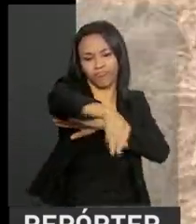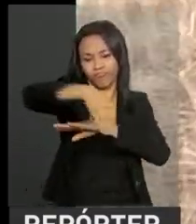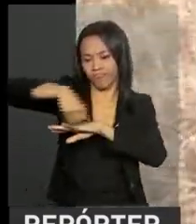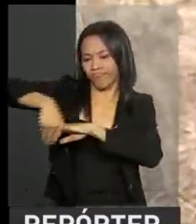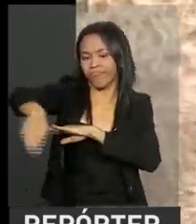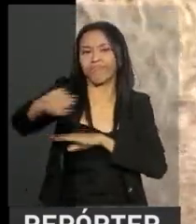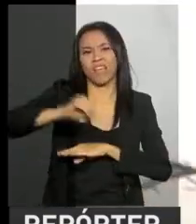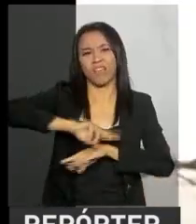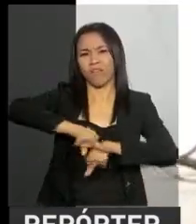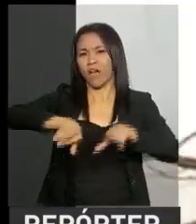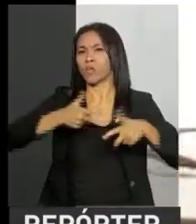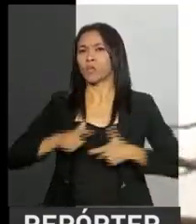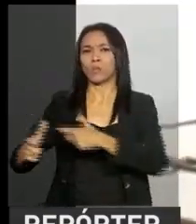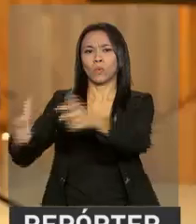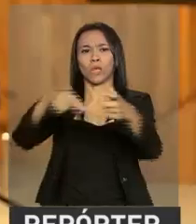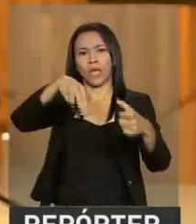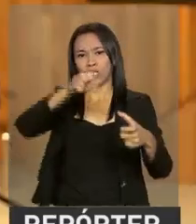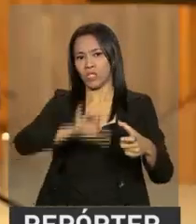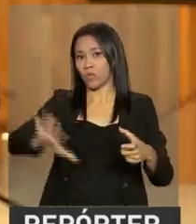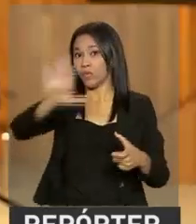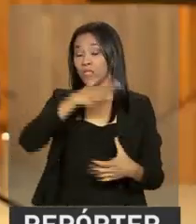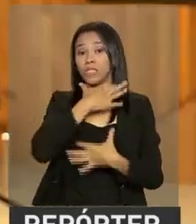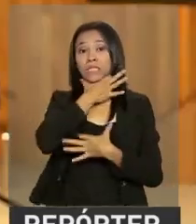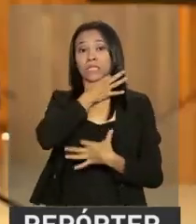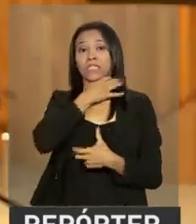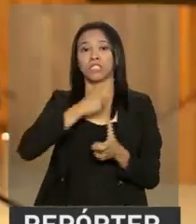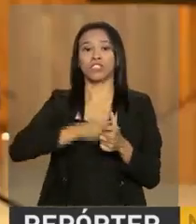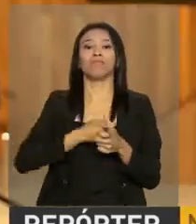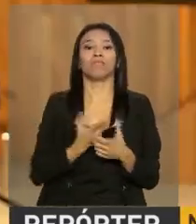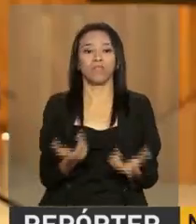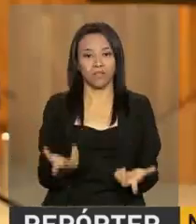e causaram endividamento. Essa seca tem